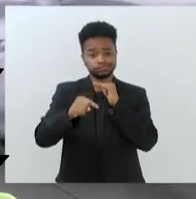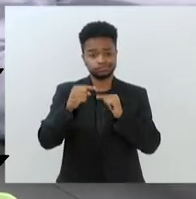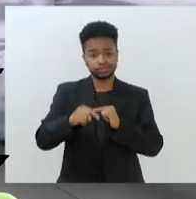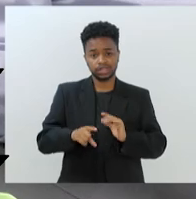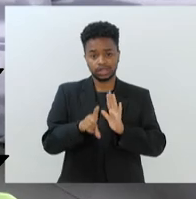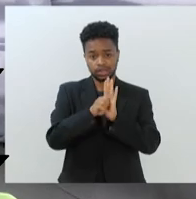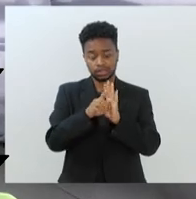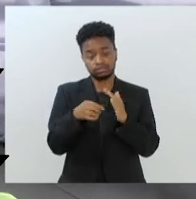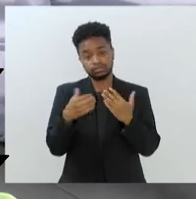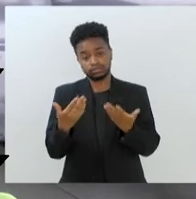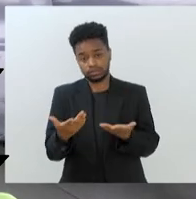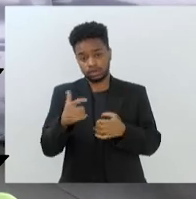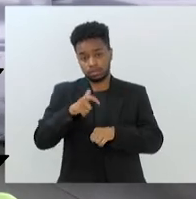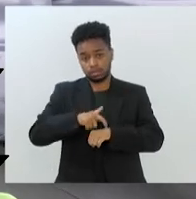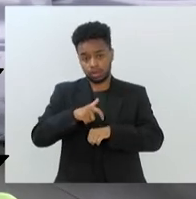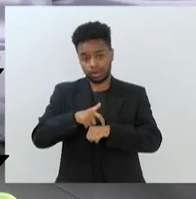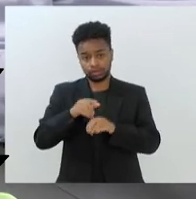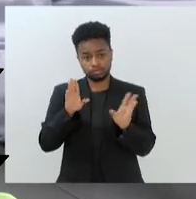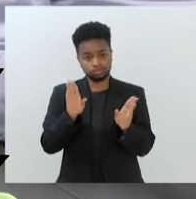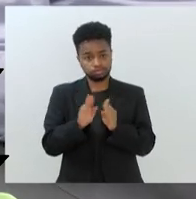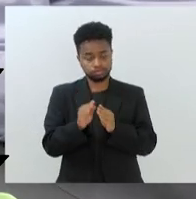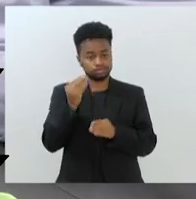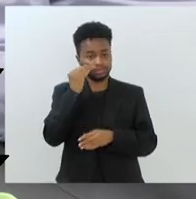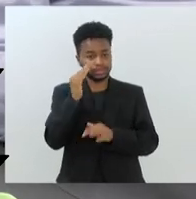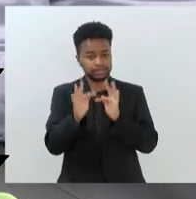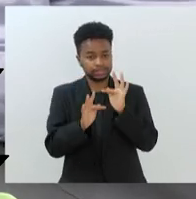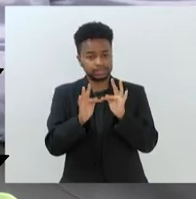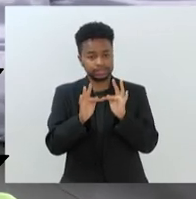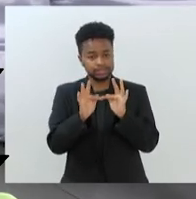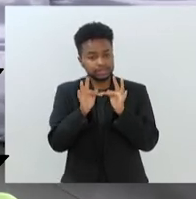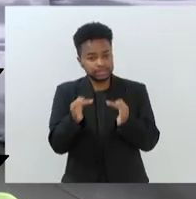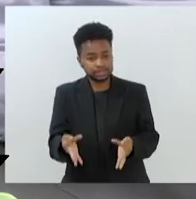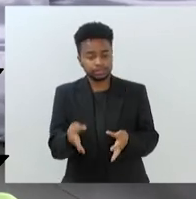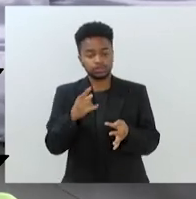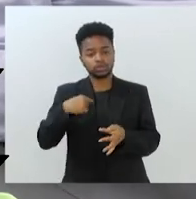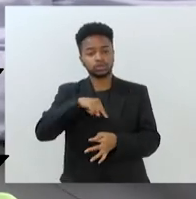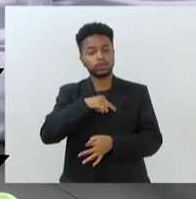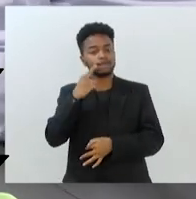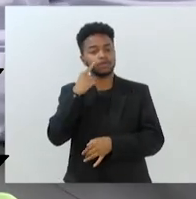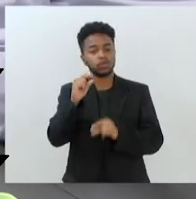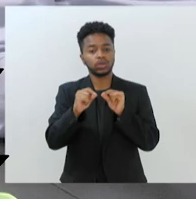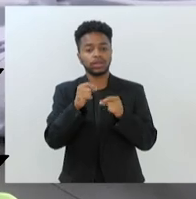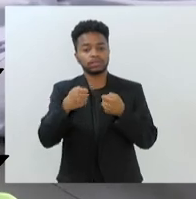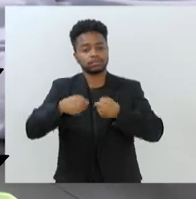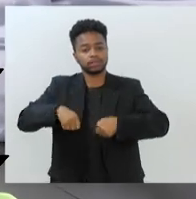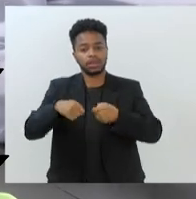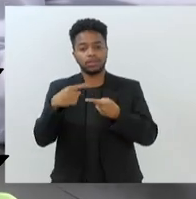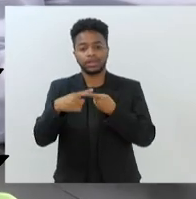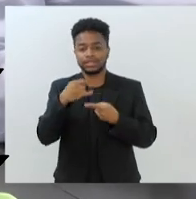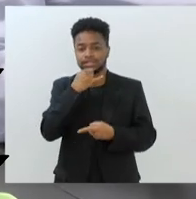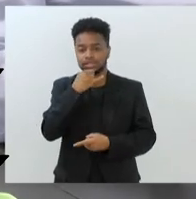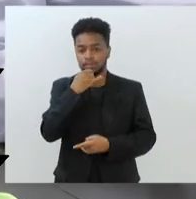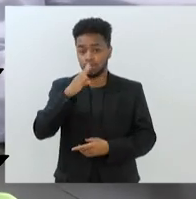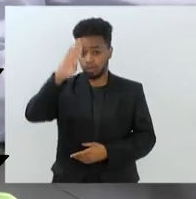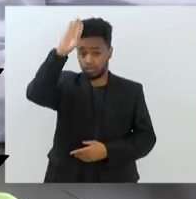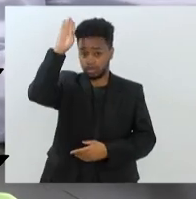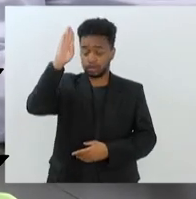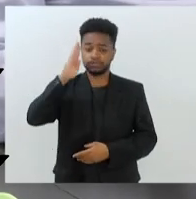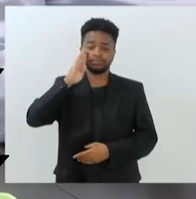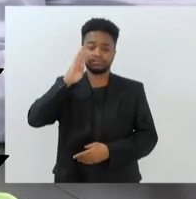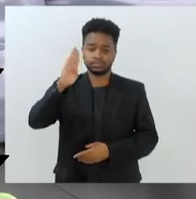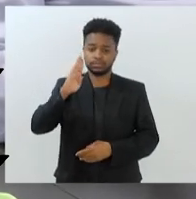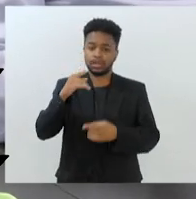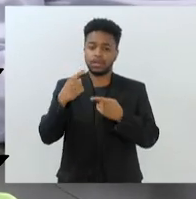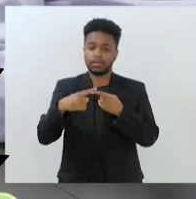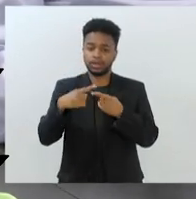aí, nós, na hora de simplificar, a gente viu o que, que era essencial. Por exemplo, a dos bombeiros era essencial, porque uma cooperativa tem muito